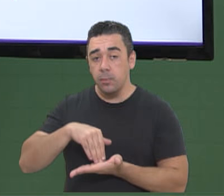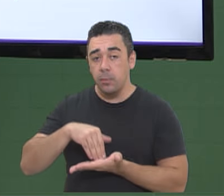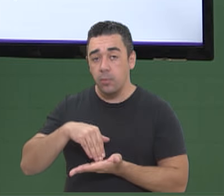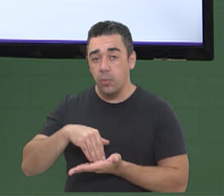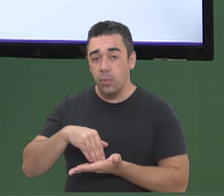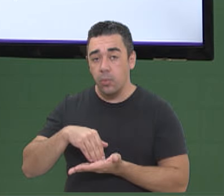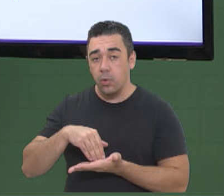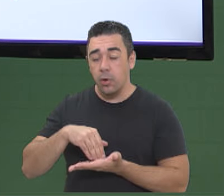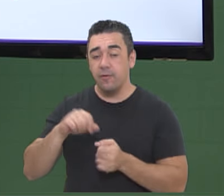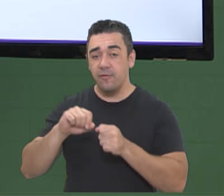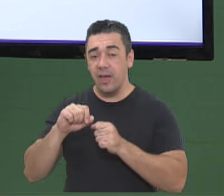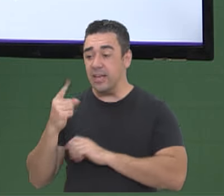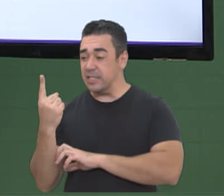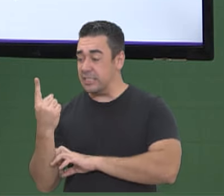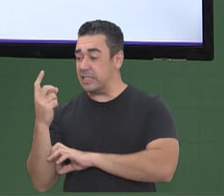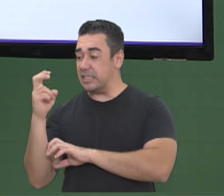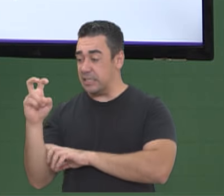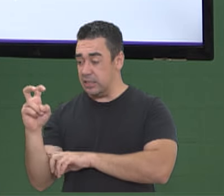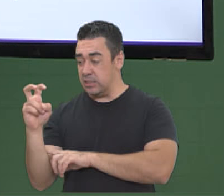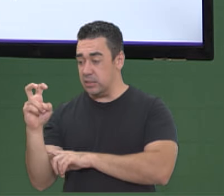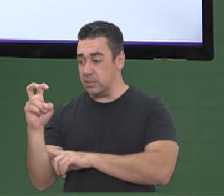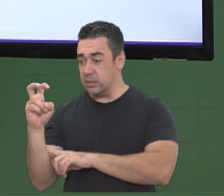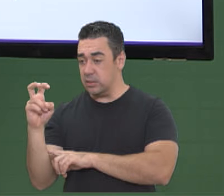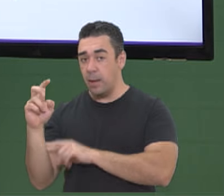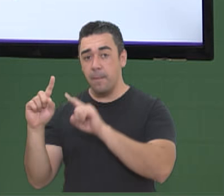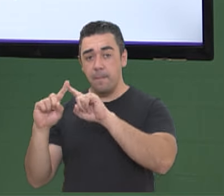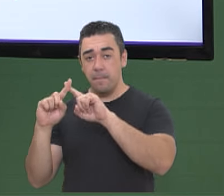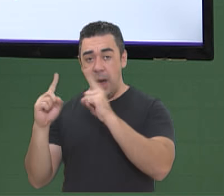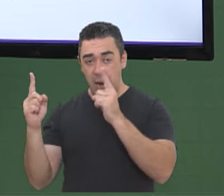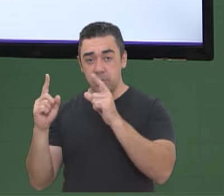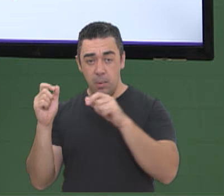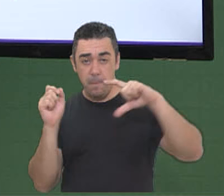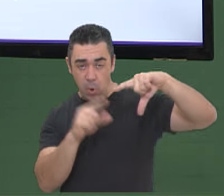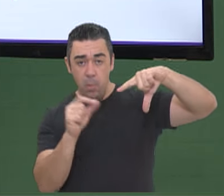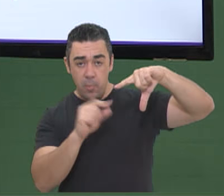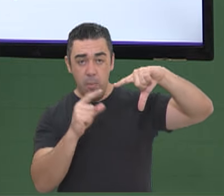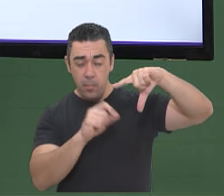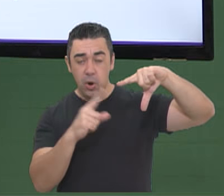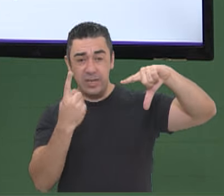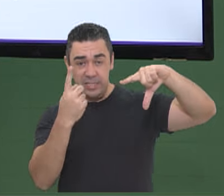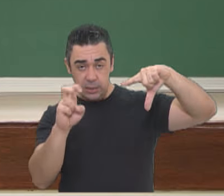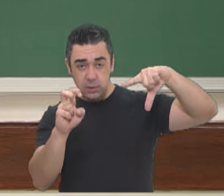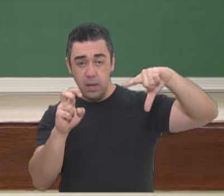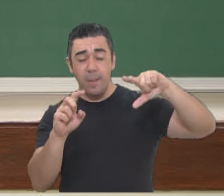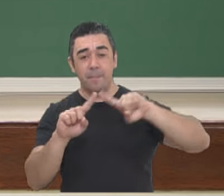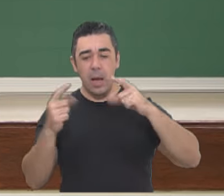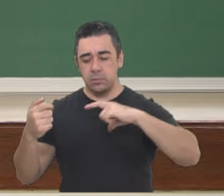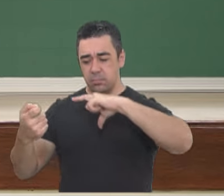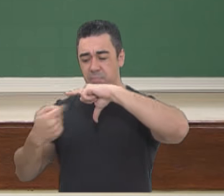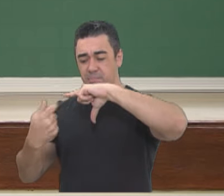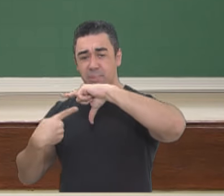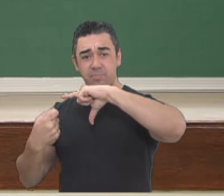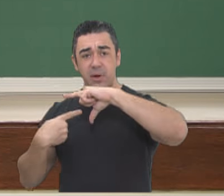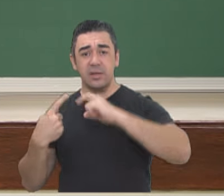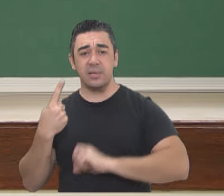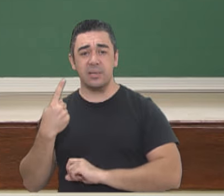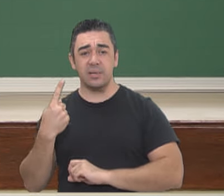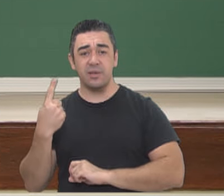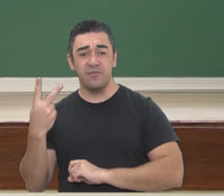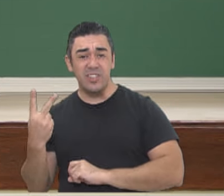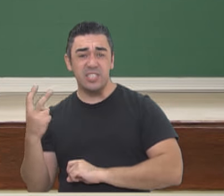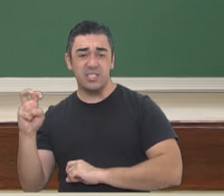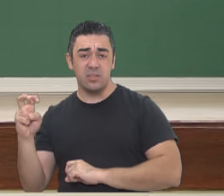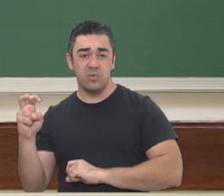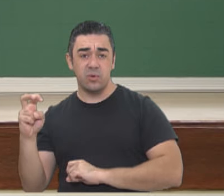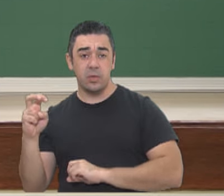15, sofreu 25. Então agora ele sofreu mais do que ele marcou. Muito